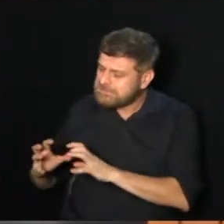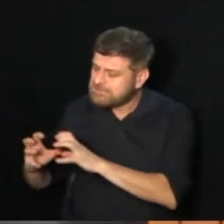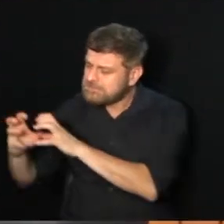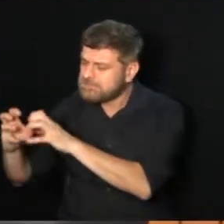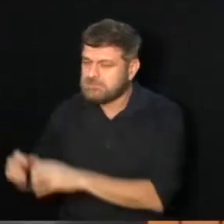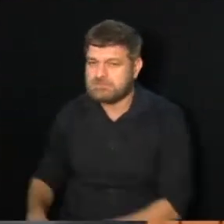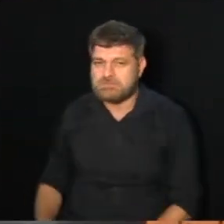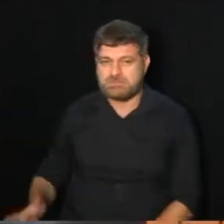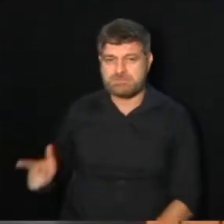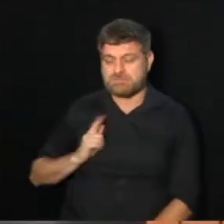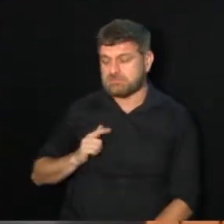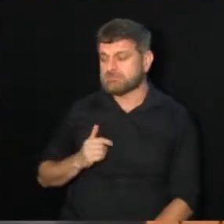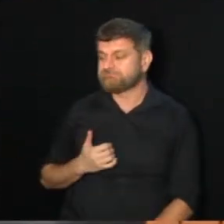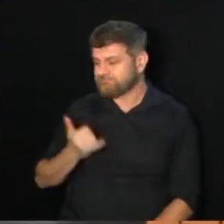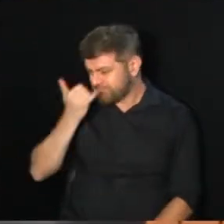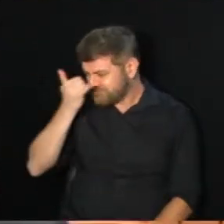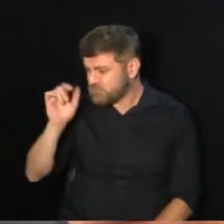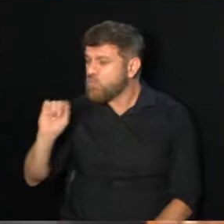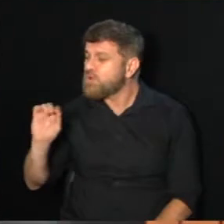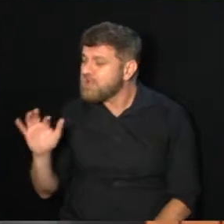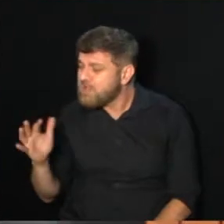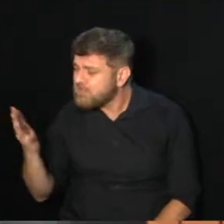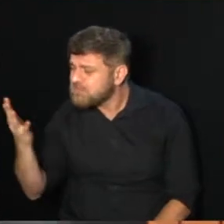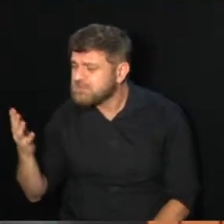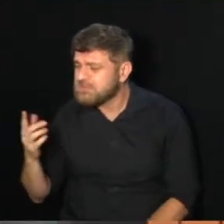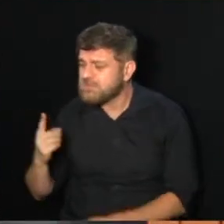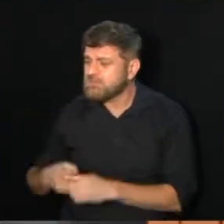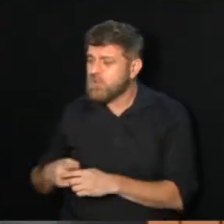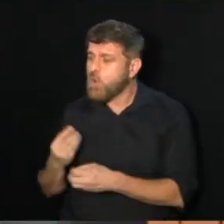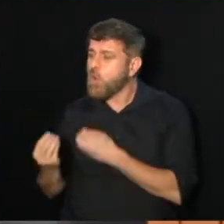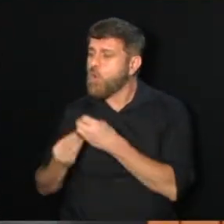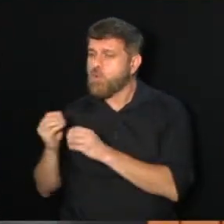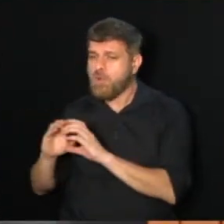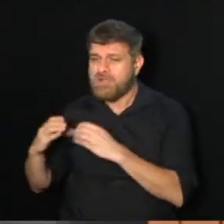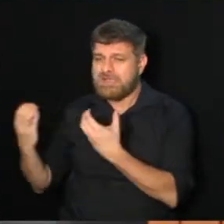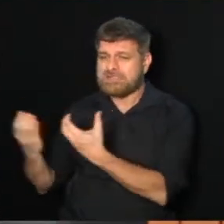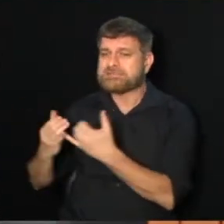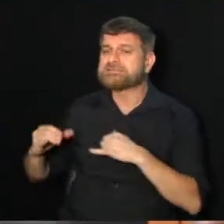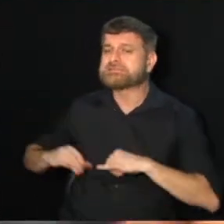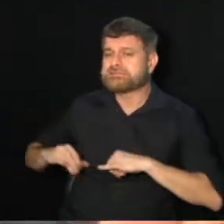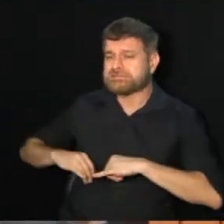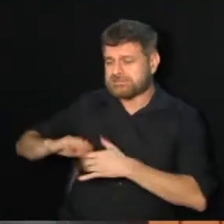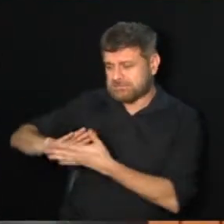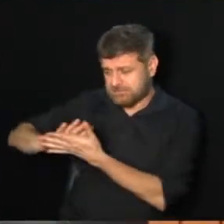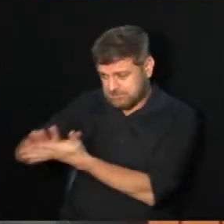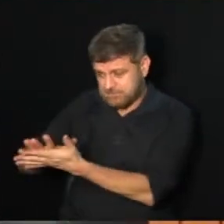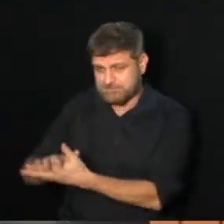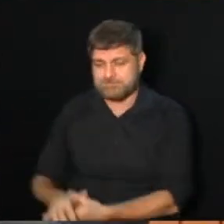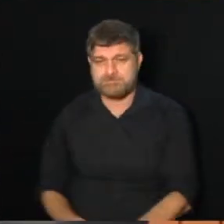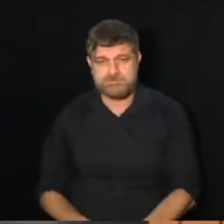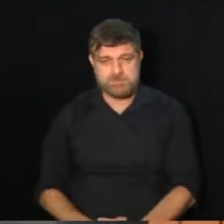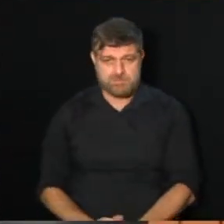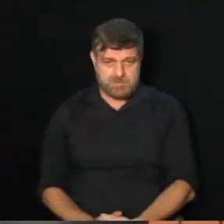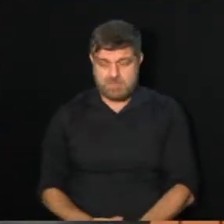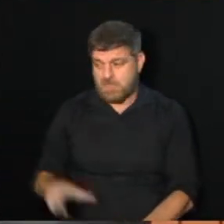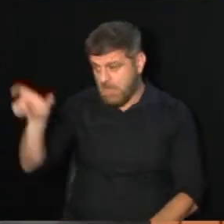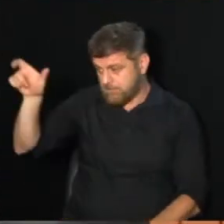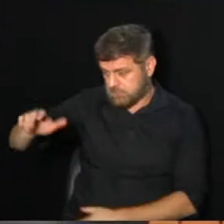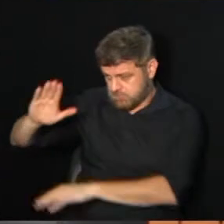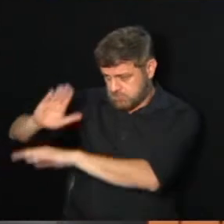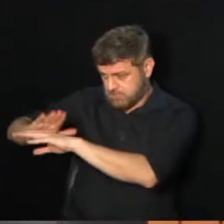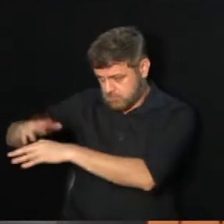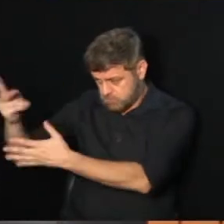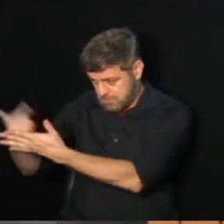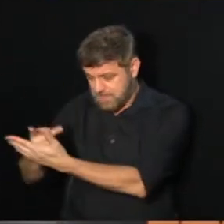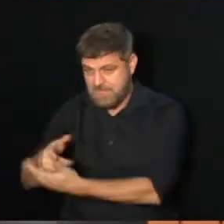causa, quais os danos que geraram, o que isso refletiu naquela comunidade, seja do lado do